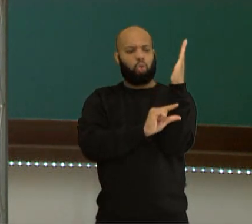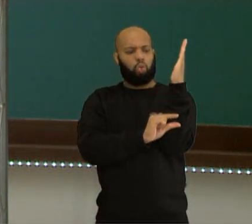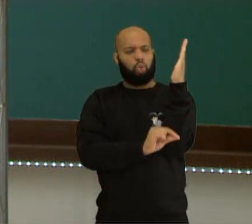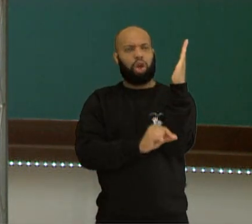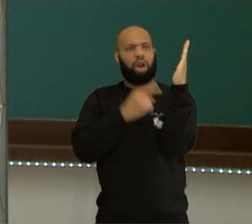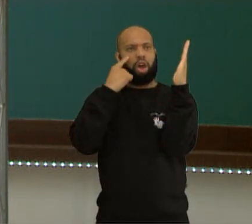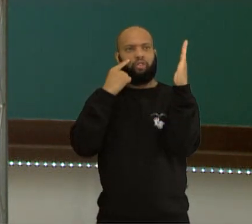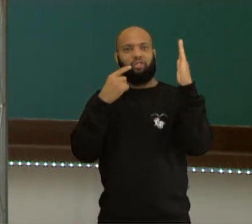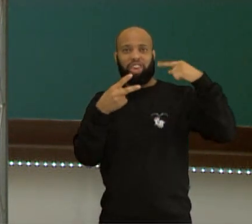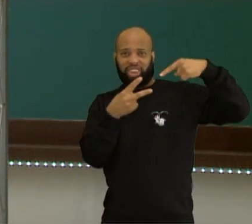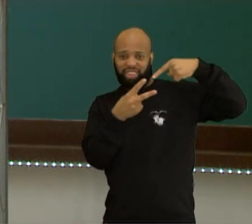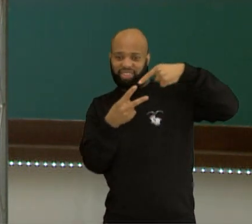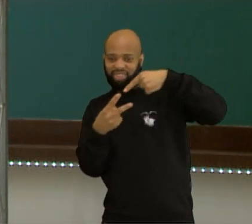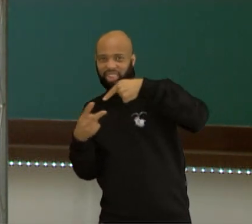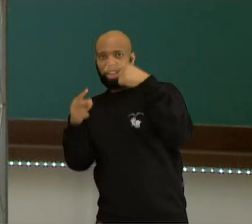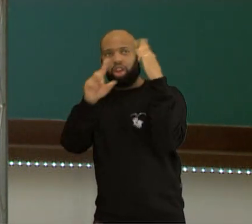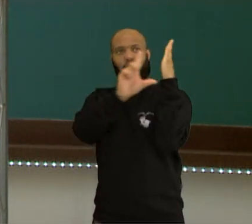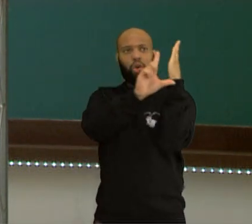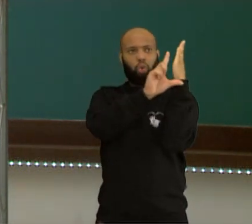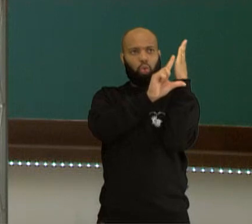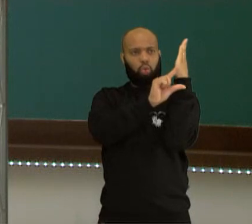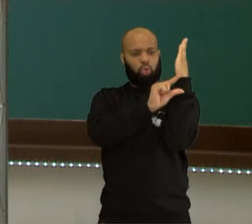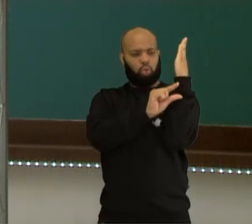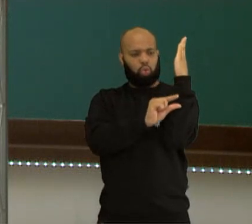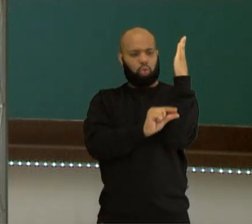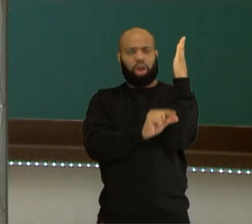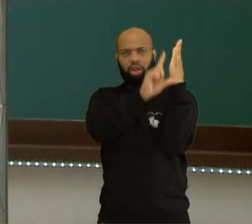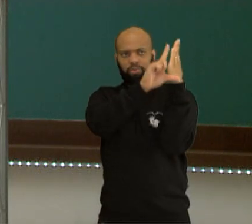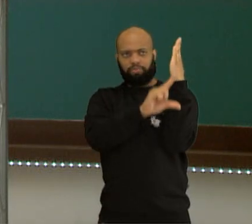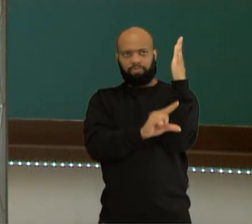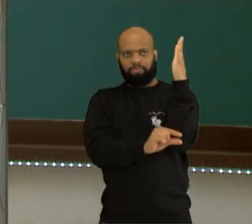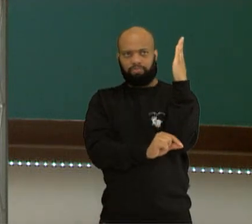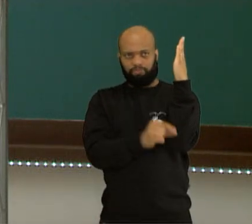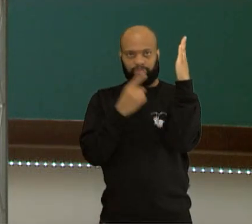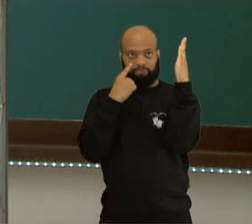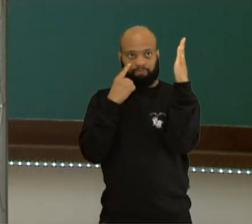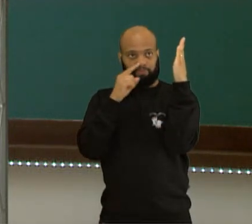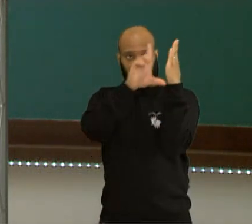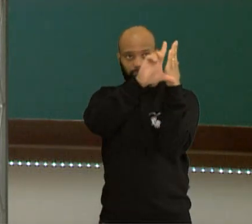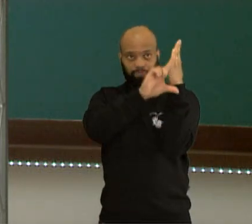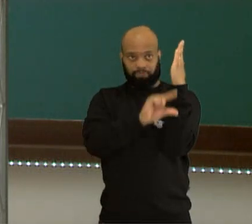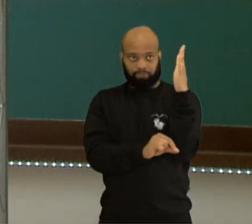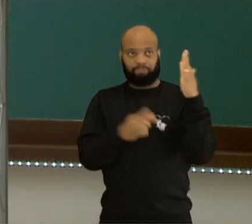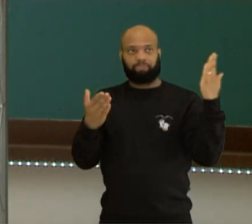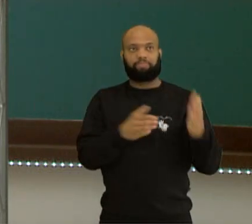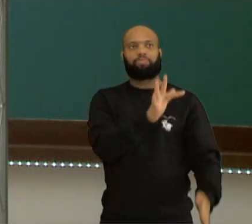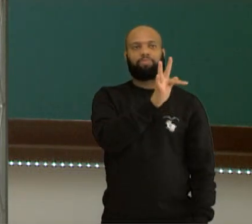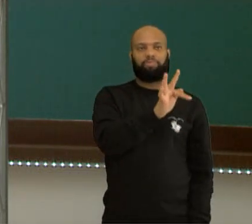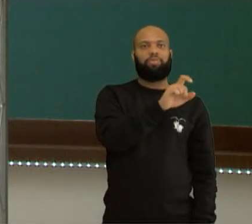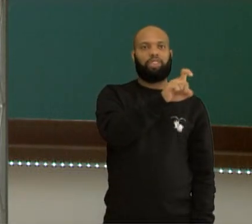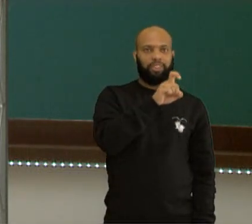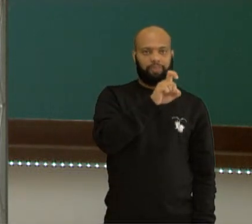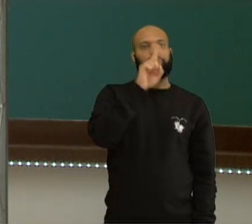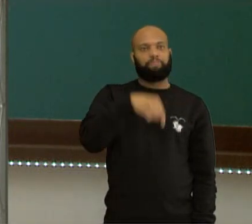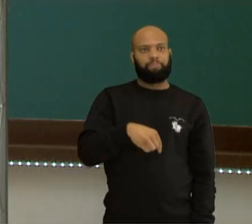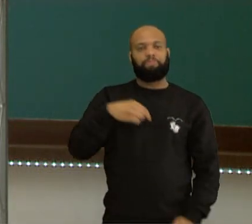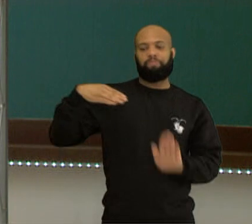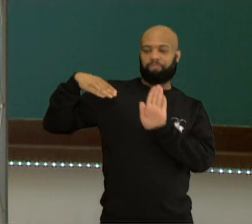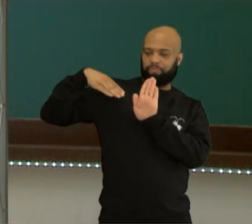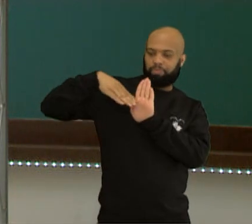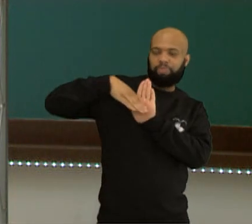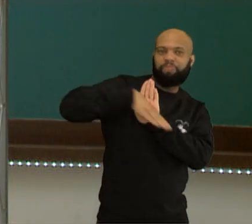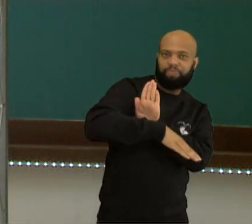vendo? Conforme eu aumento os valores de x, ó, tá vendo? Ele vai caindo. Então, aqui é decrescente. Muito